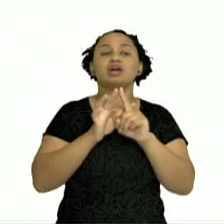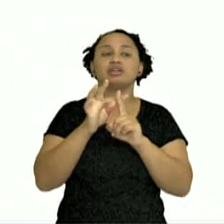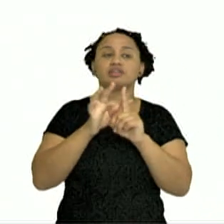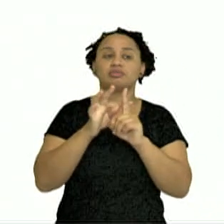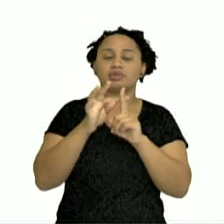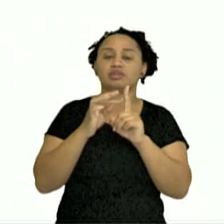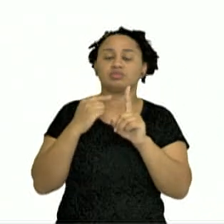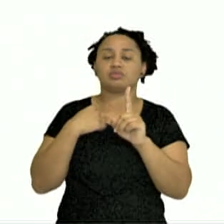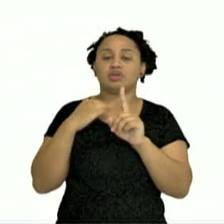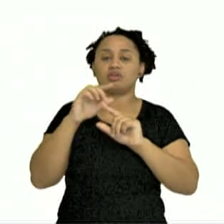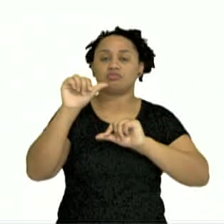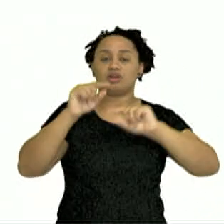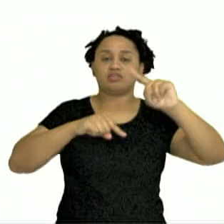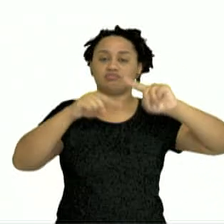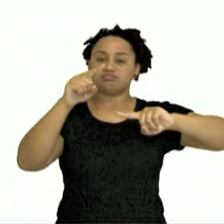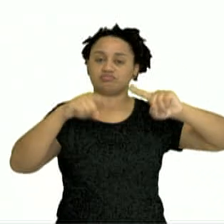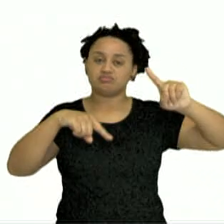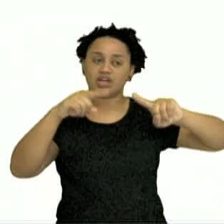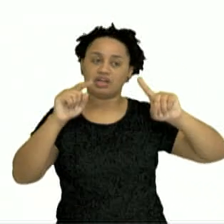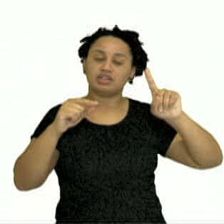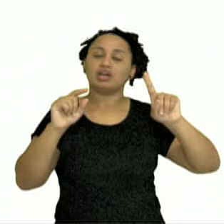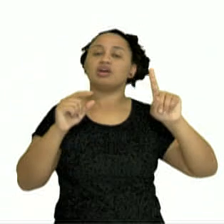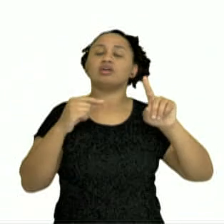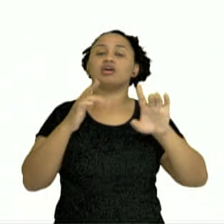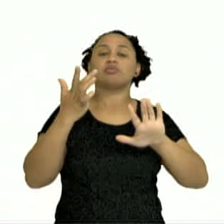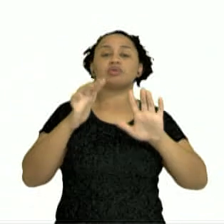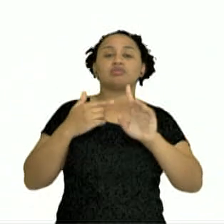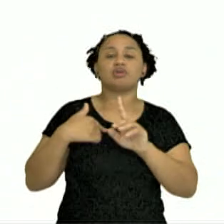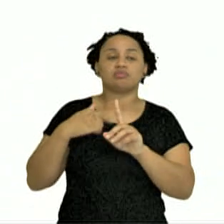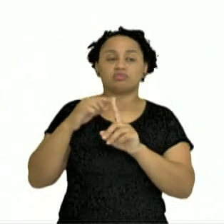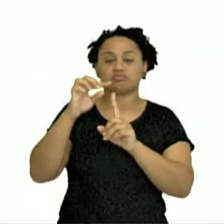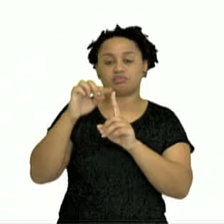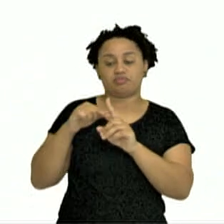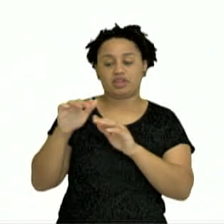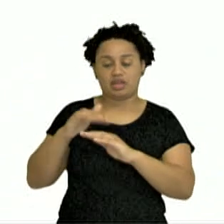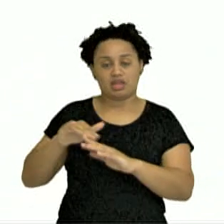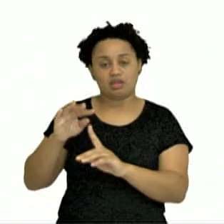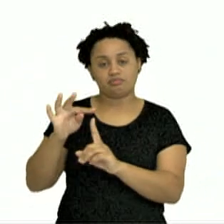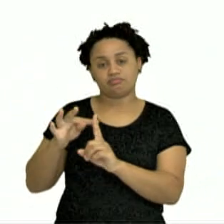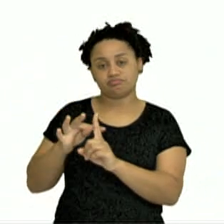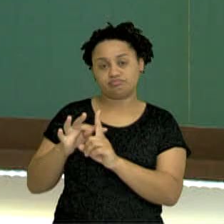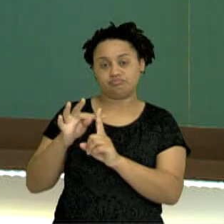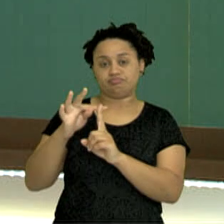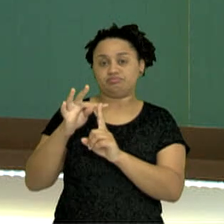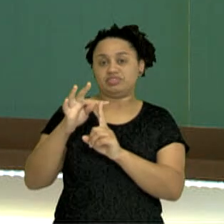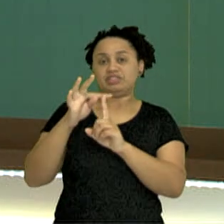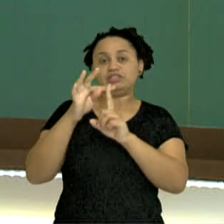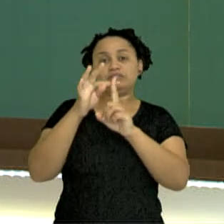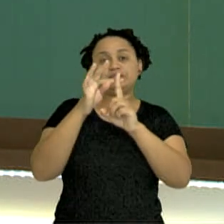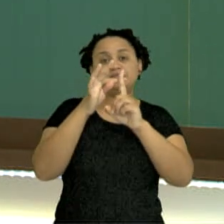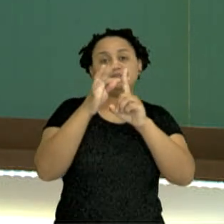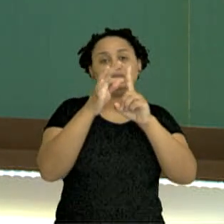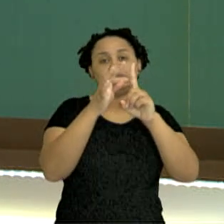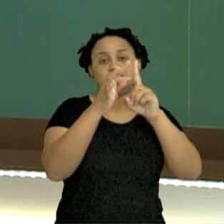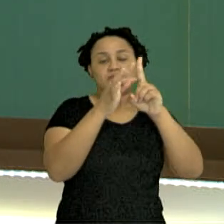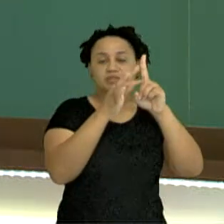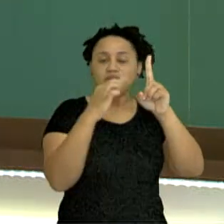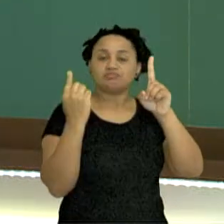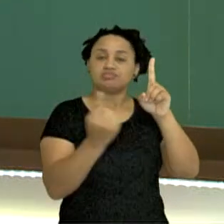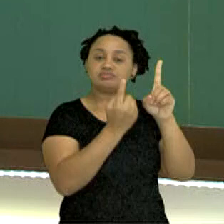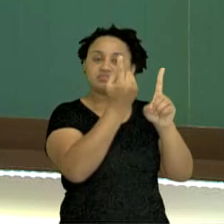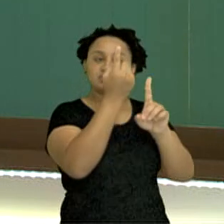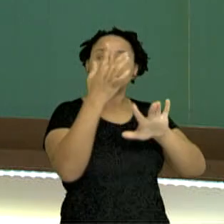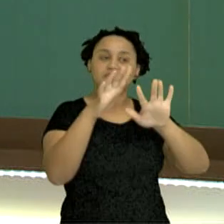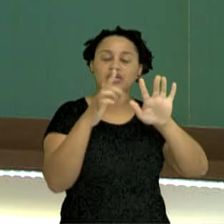temperatura venha se alterando à medida que a altitude ela vai subindo. Então, a gente consegue observar aqui,